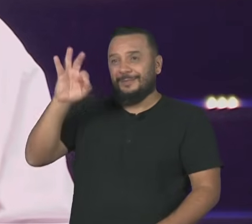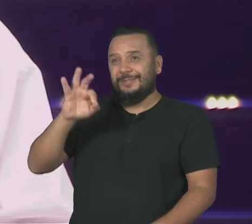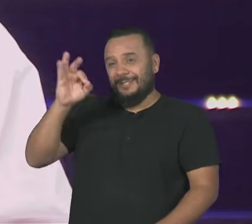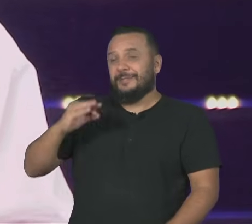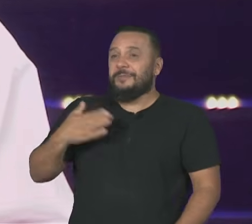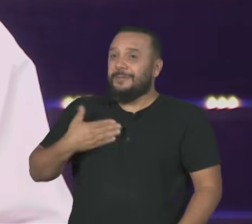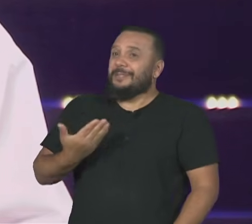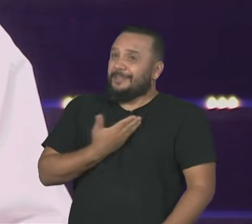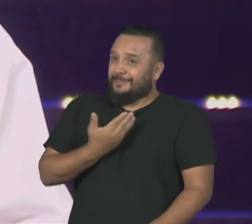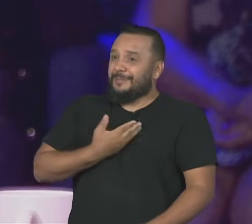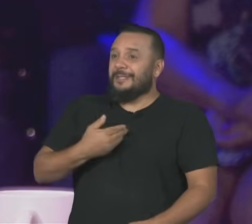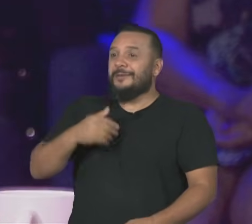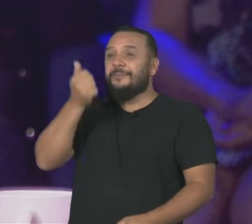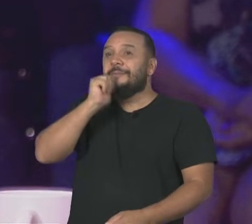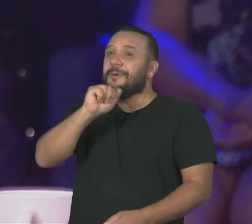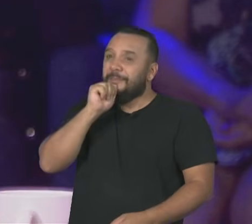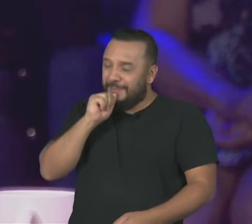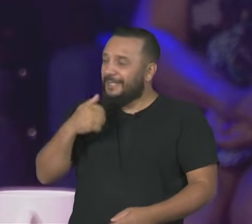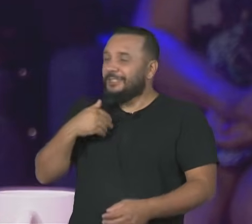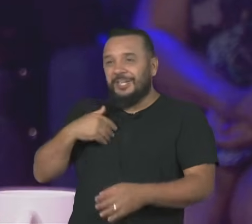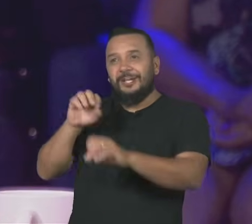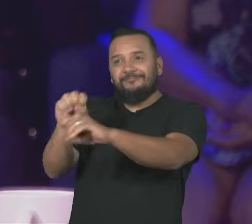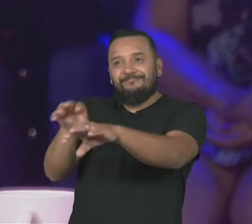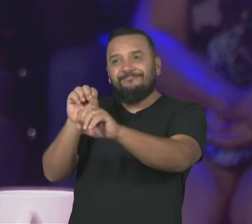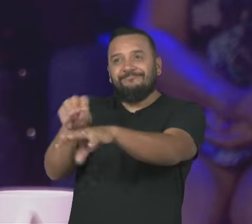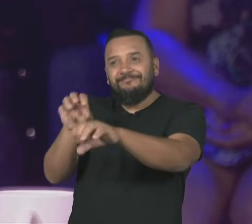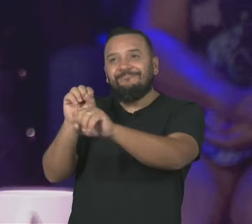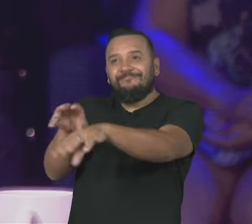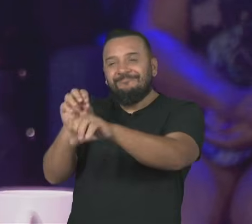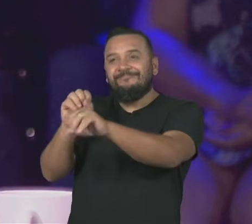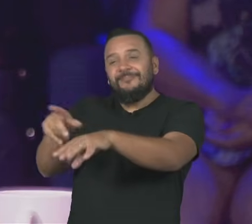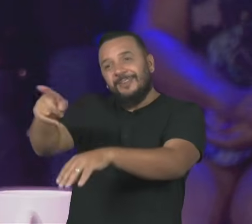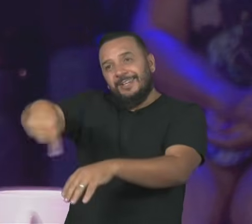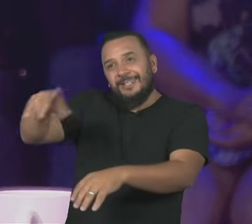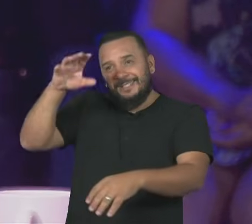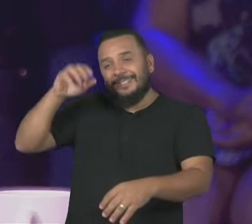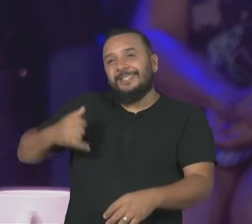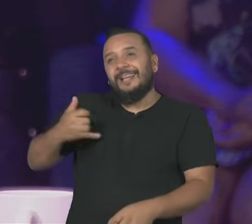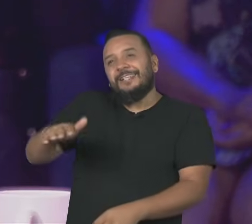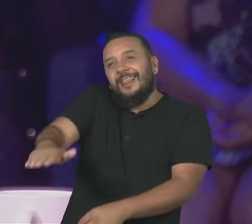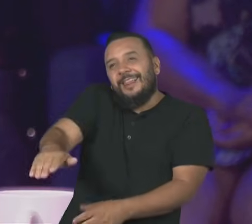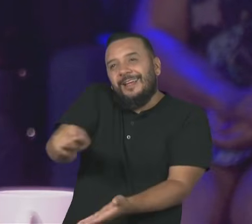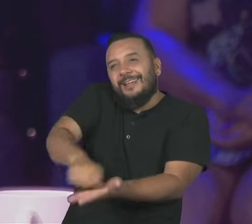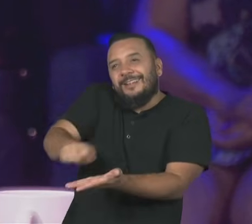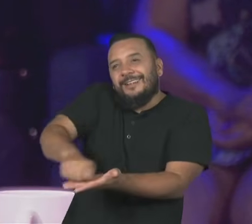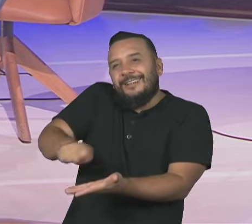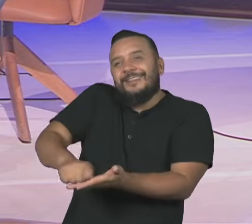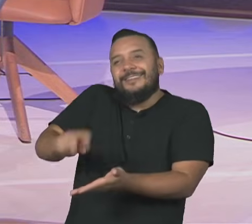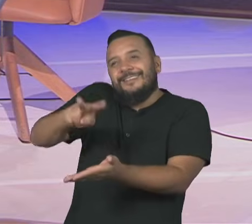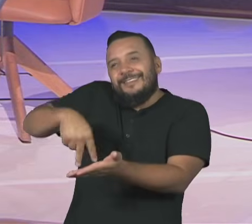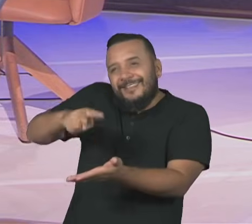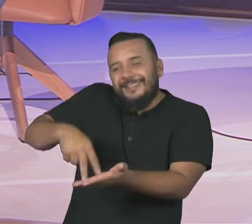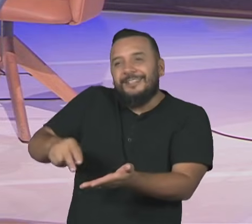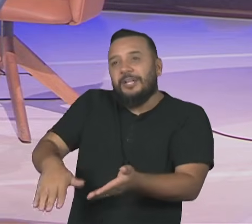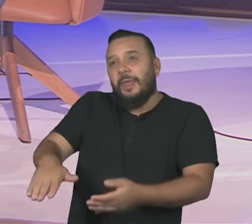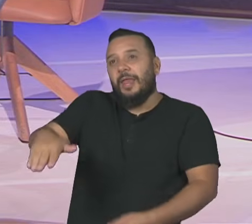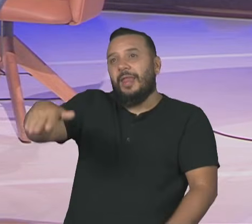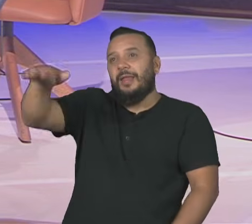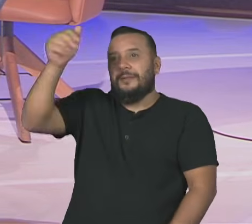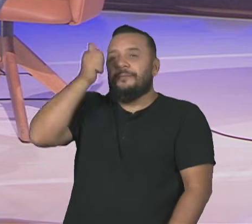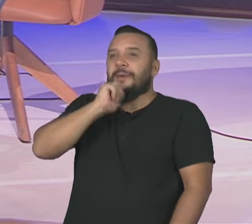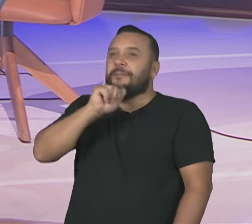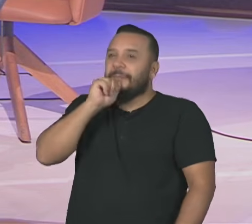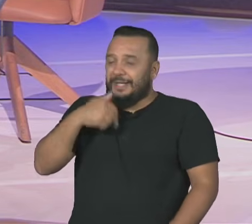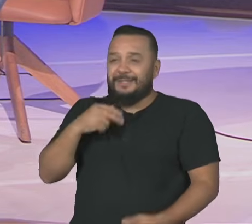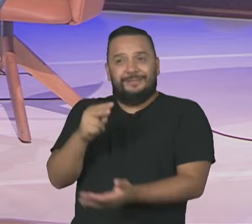da minha idade... Sua mãe era alfabetizadora. Aprenderam a ler e escrever com minha mãe. Então eu achei... Minha mãe sempre foi uma pessoa